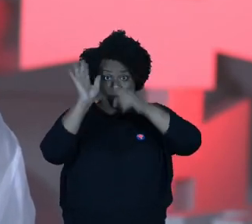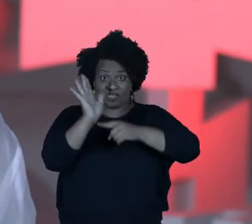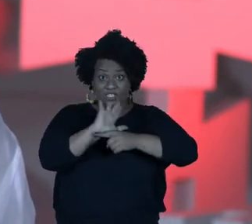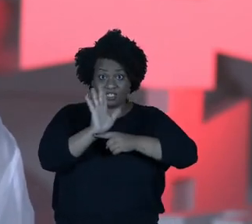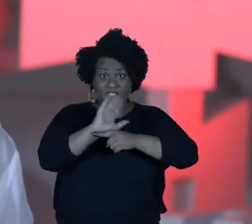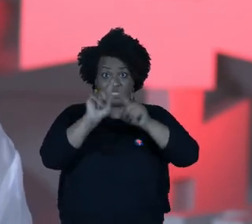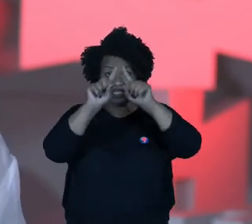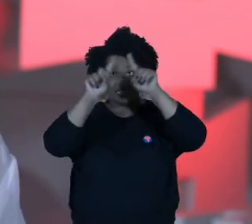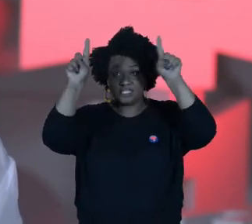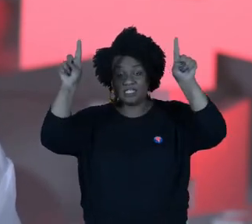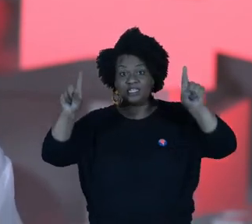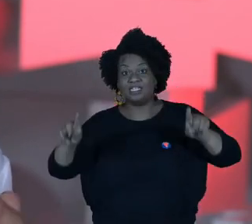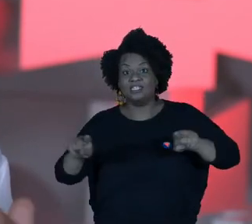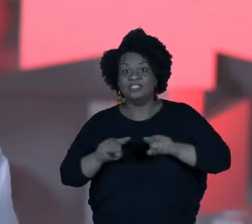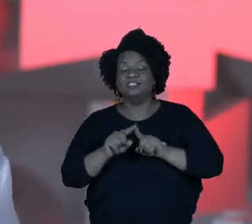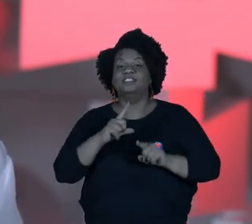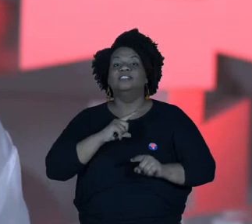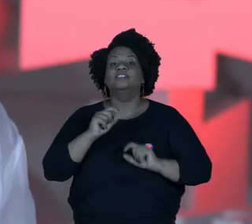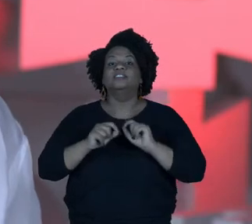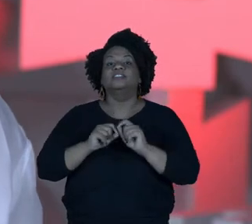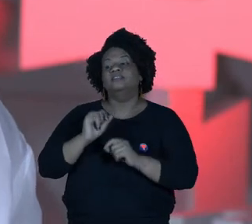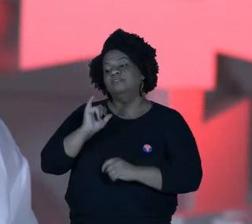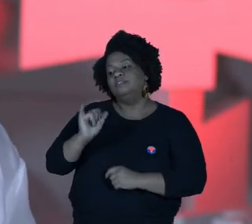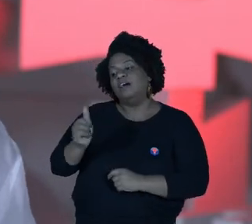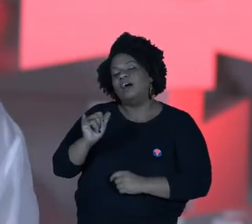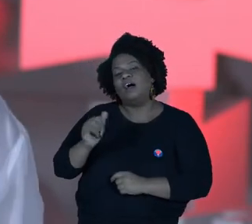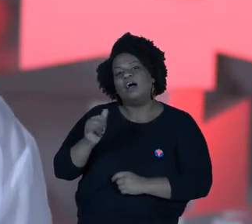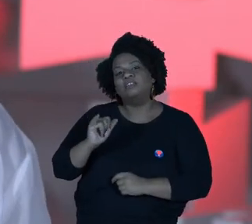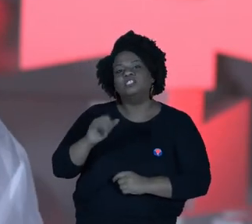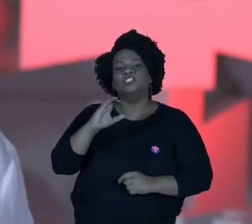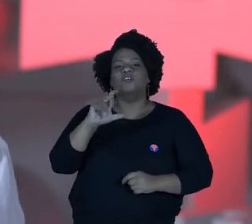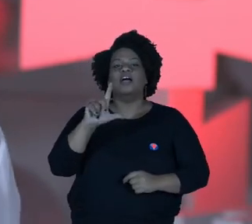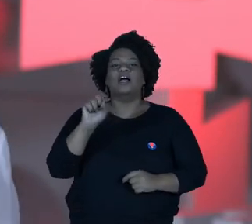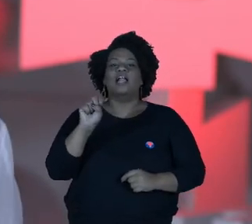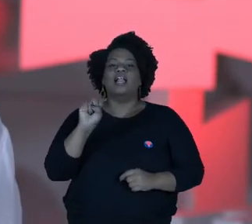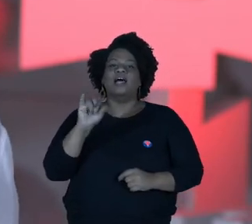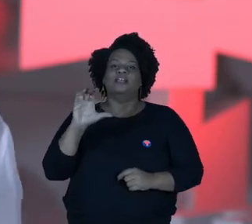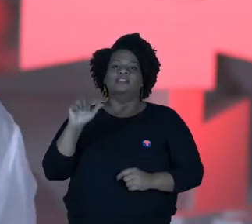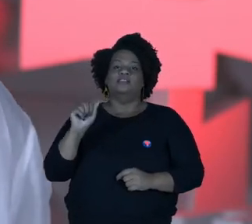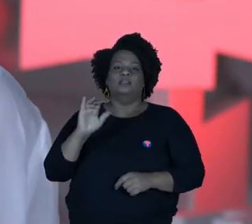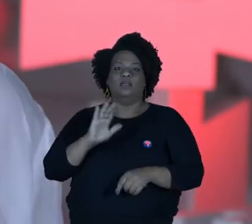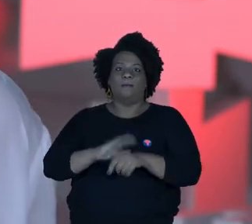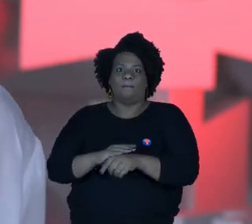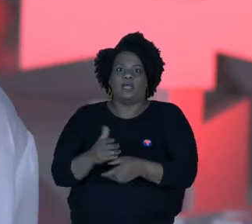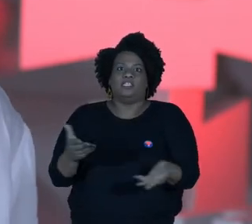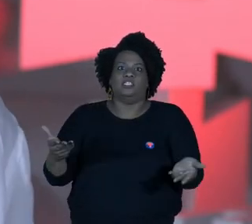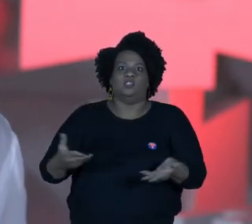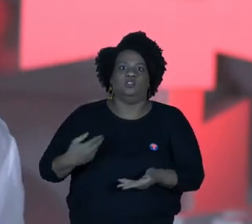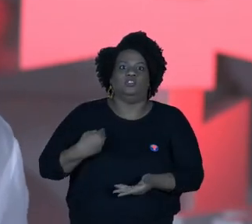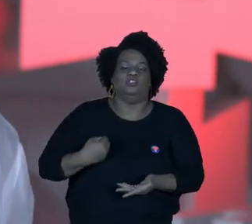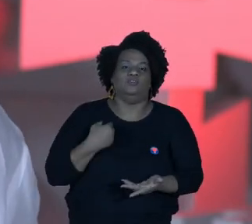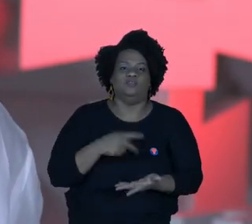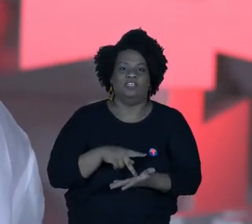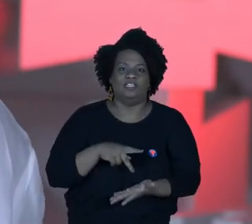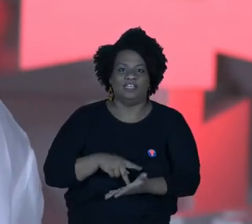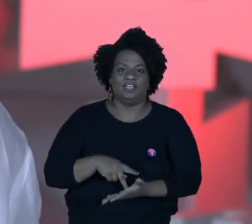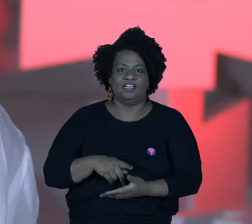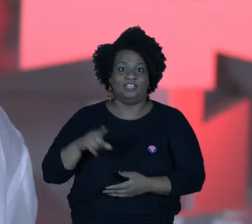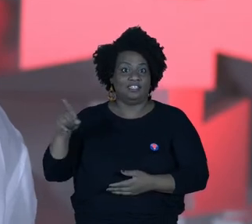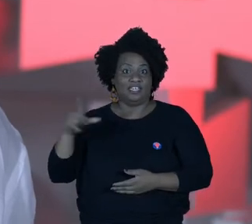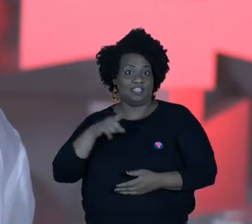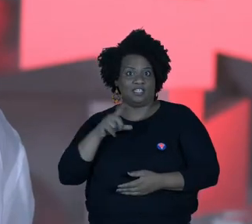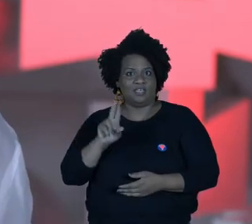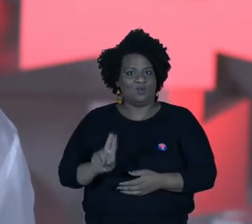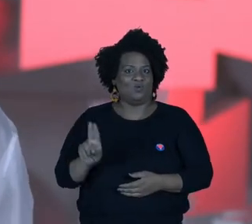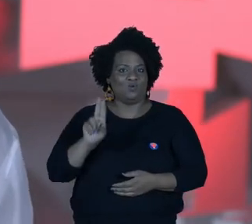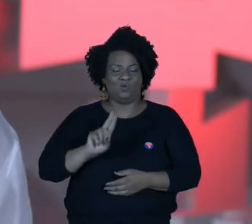coisa chamada narrativa clássica, que é a narrativa mais realista, e que no caso do Greenaway ele não vai usar.